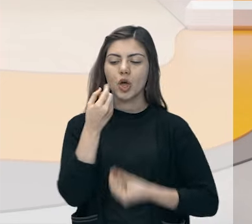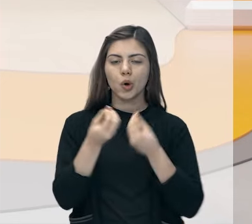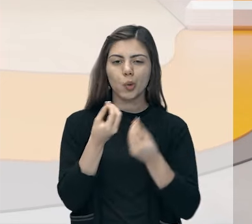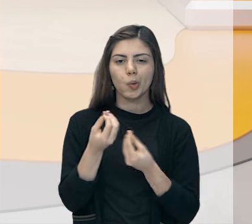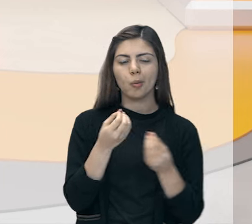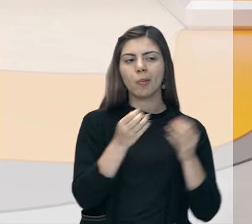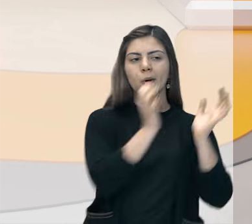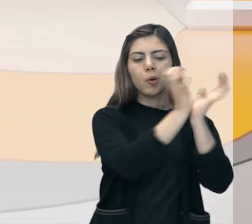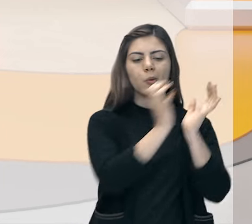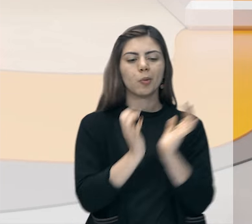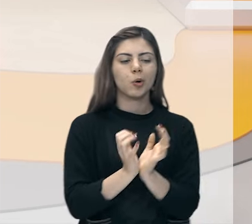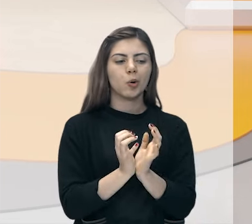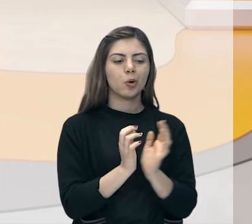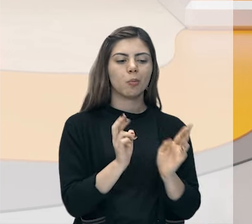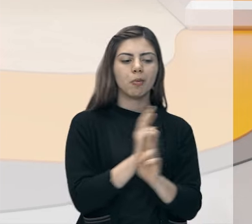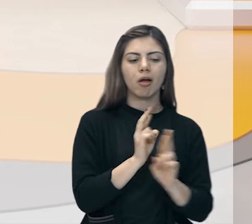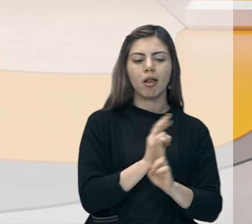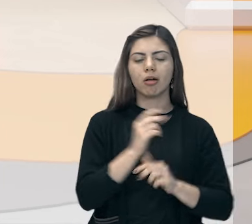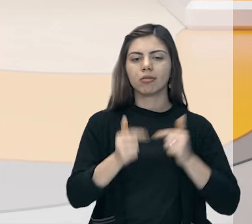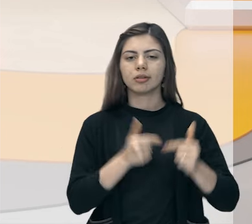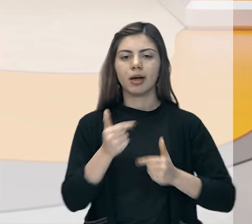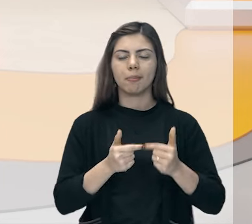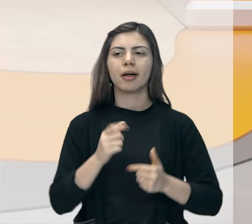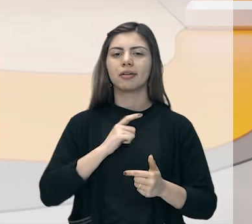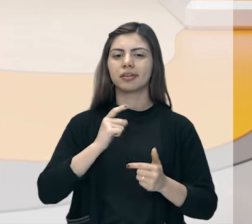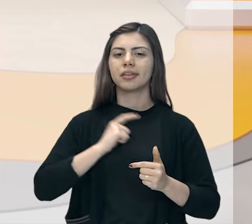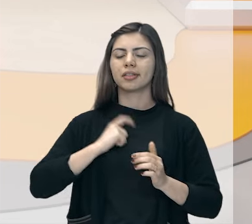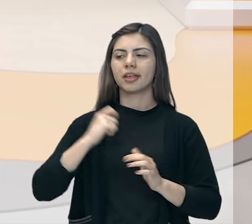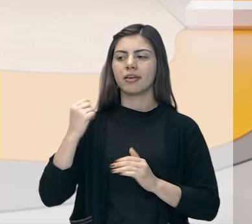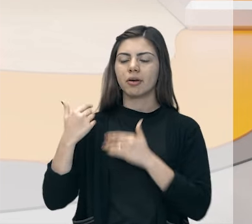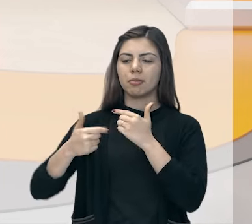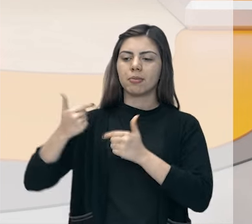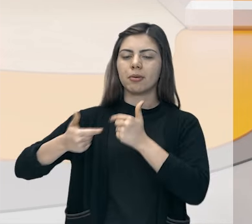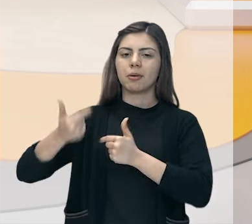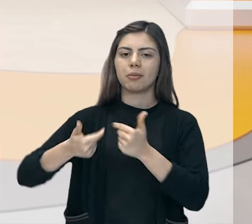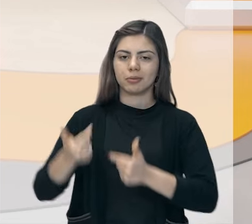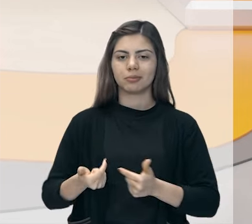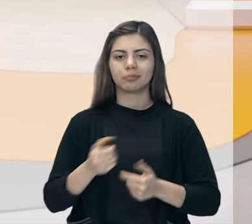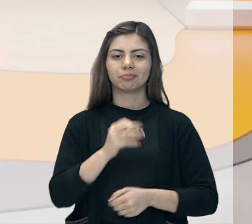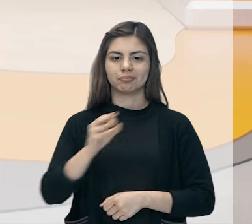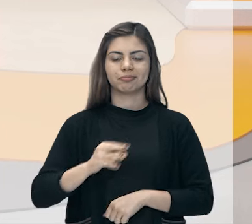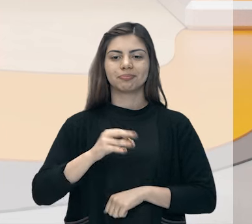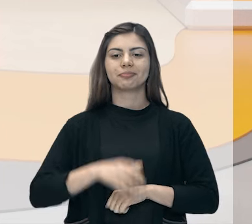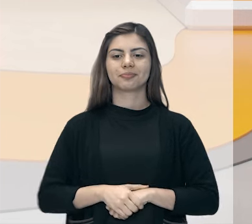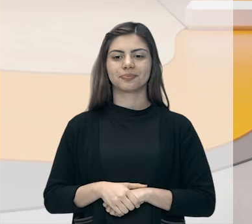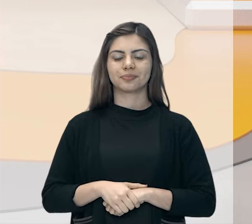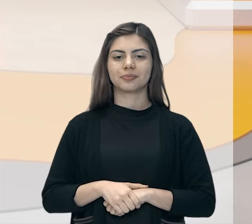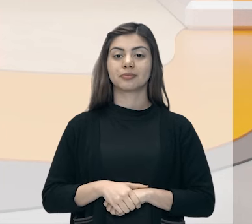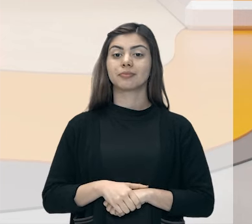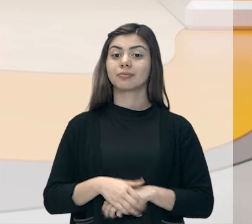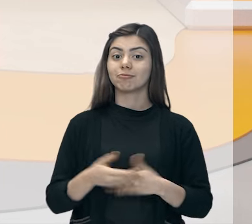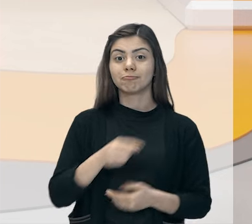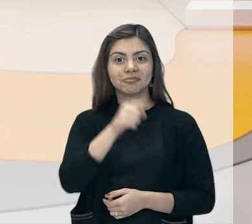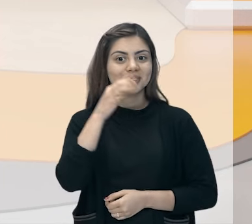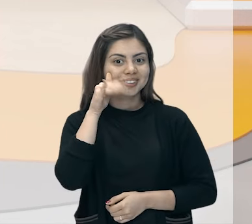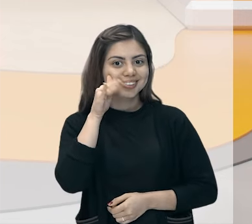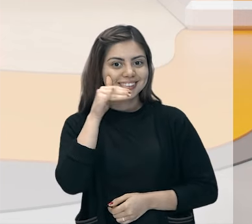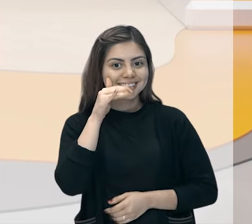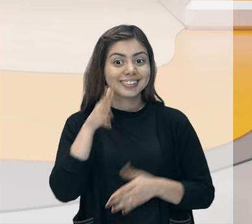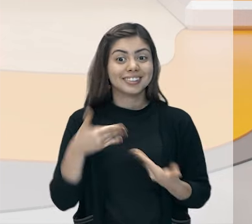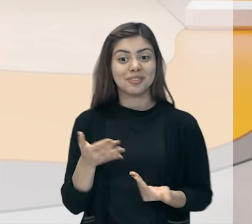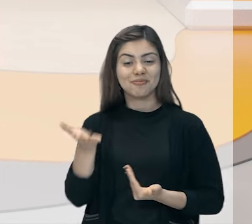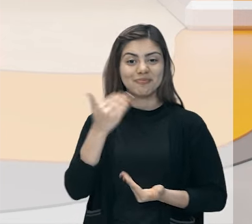relações de trabalho que foram se estabelecendo e estabelecidas ao longo do tempo, tá bom? Tá curioso? Então